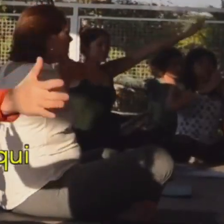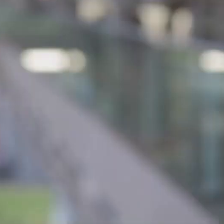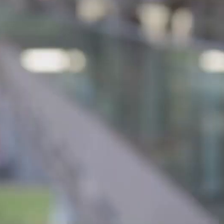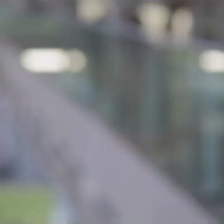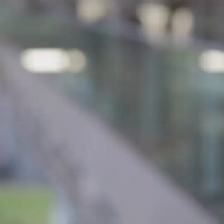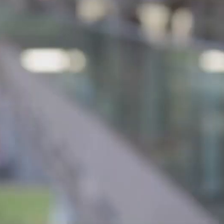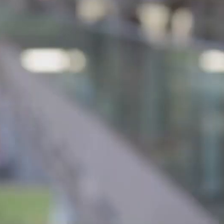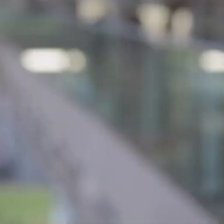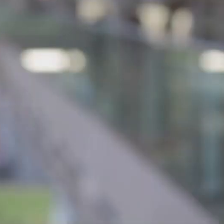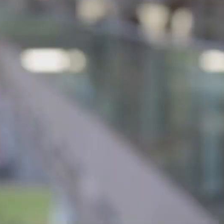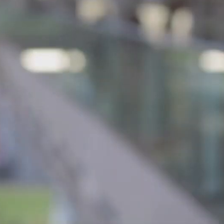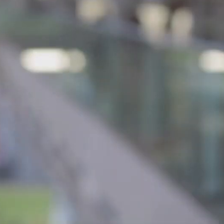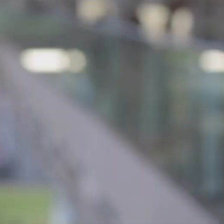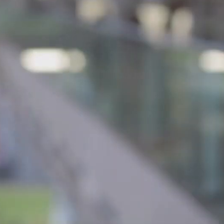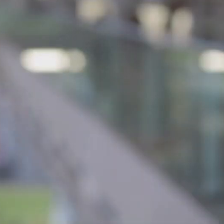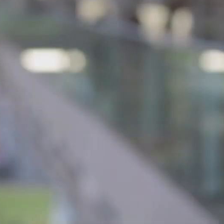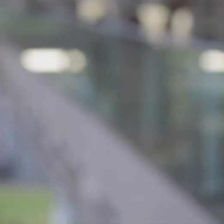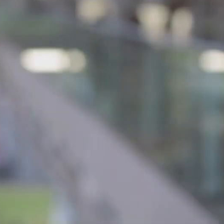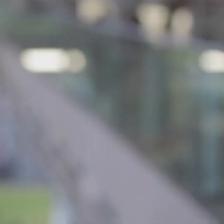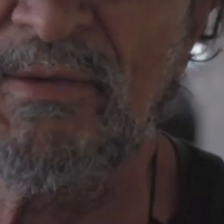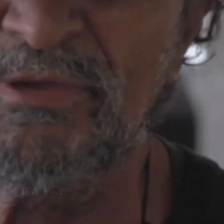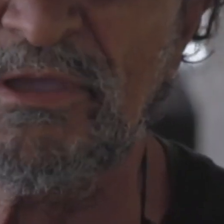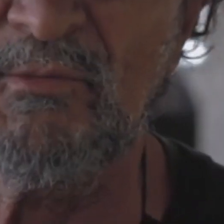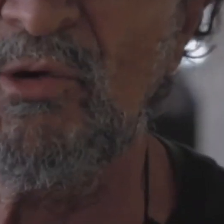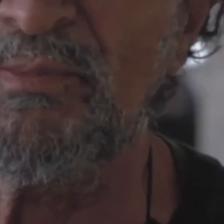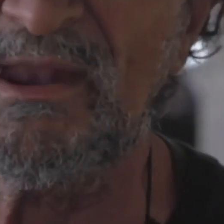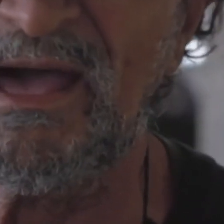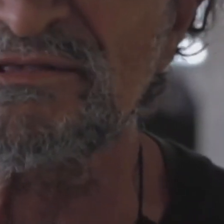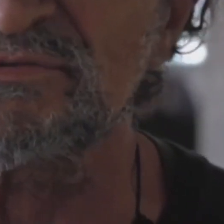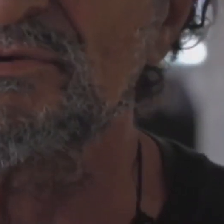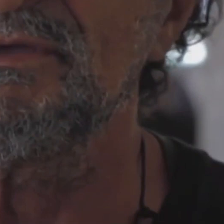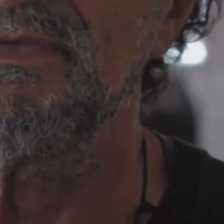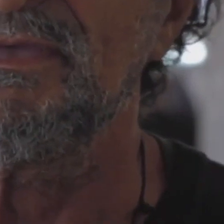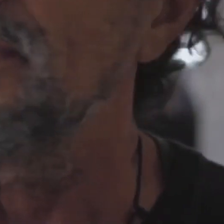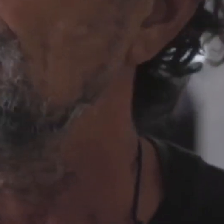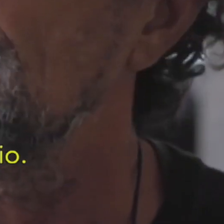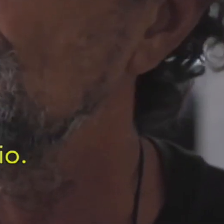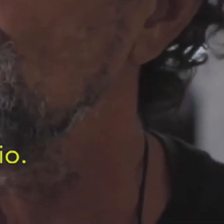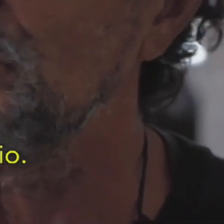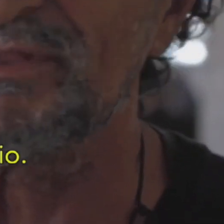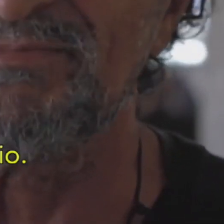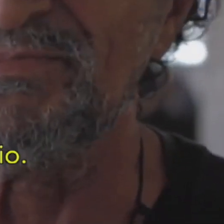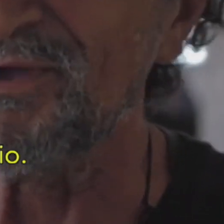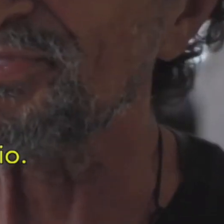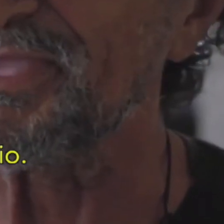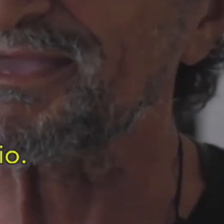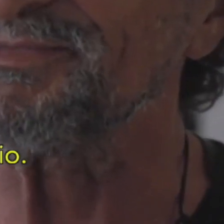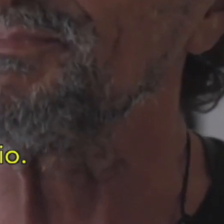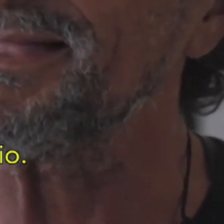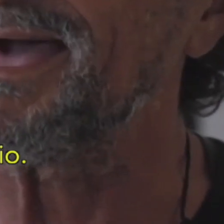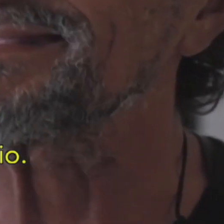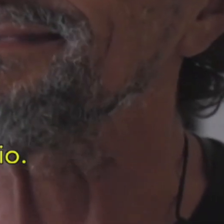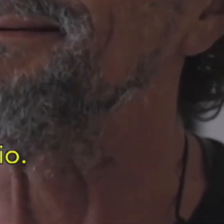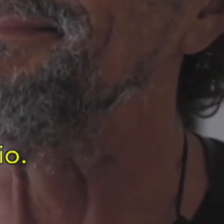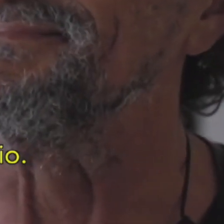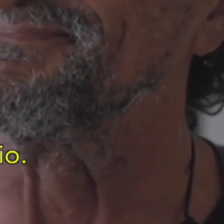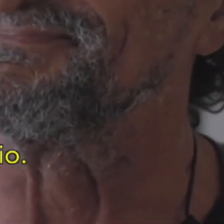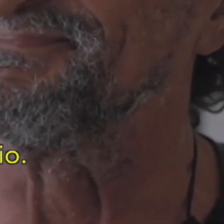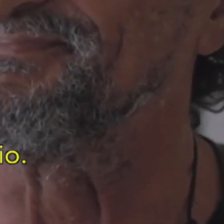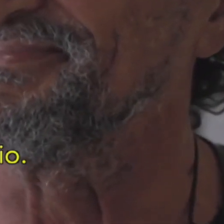em casa. Aqui é um mundo onde cabe todos os mundos. Para mim é o meu palácio. Aí eu estou na biblioteca do